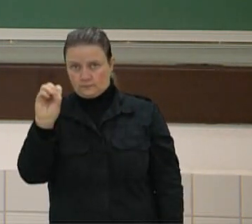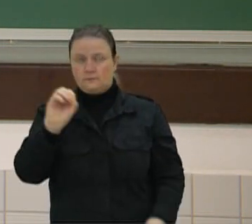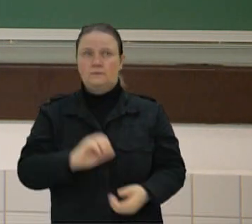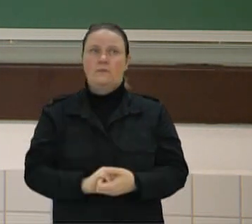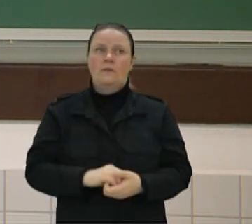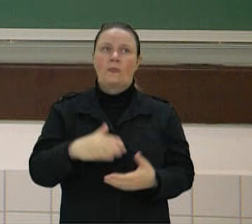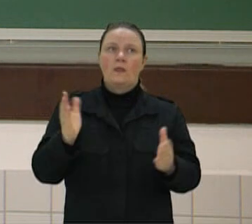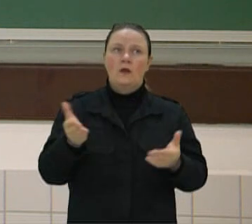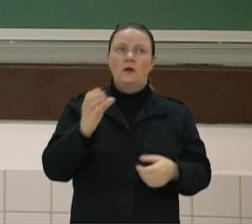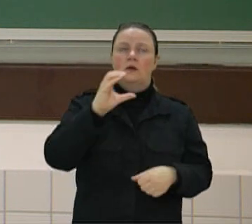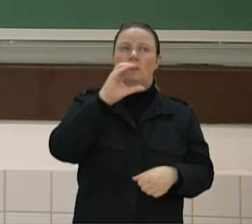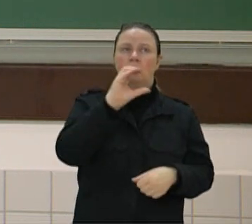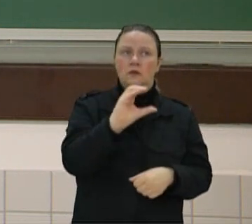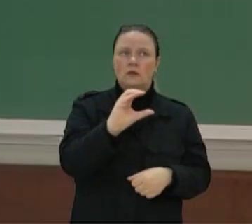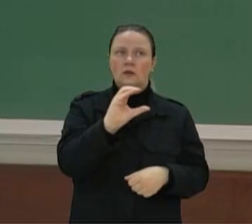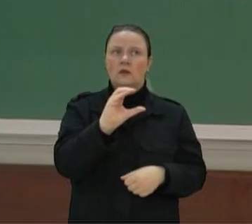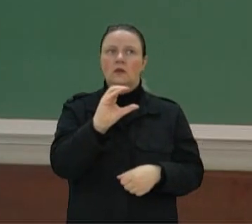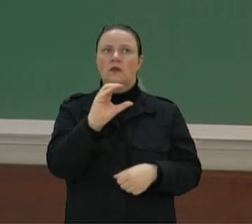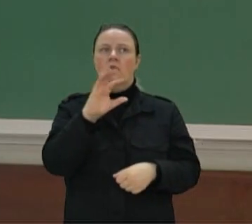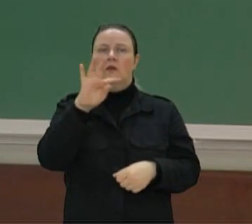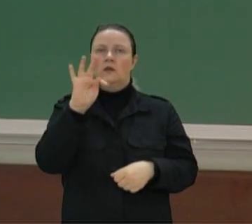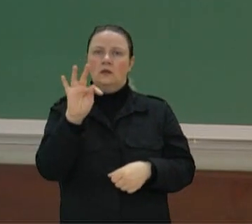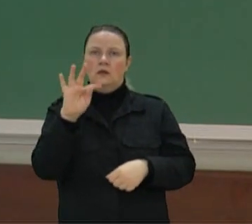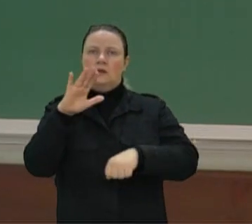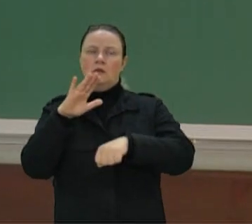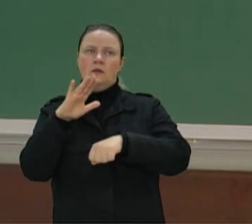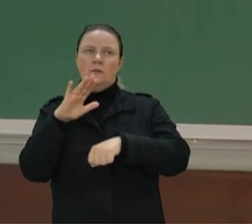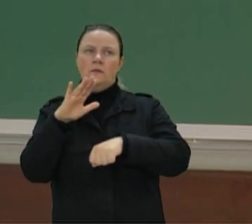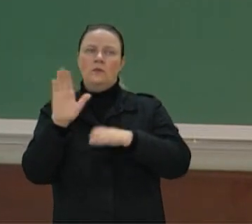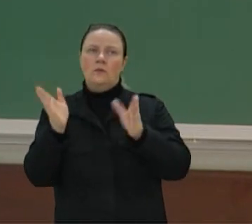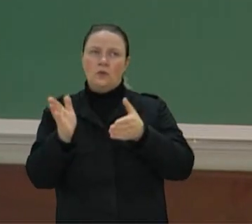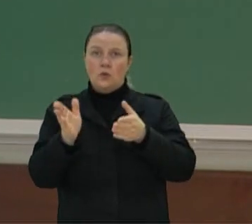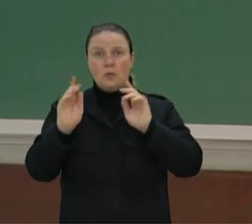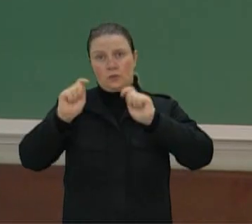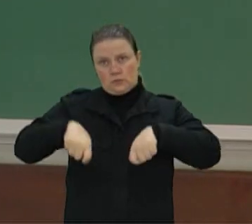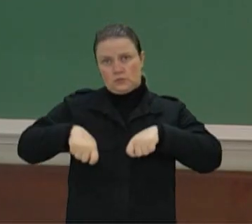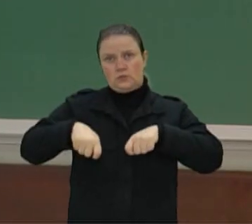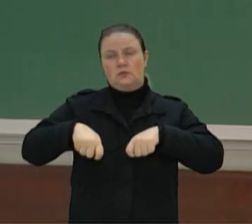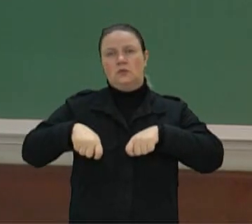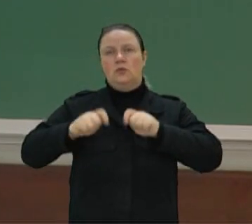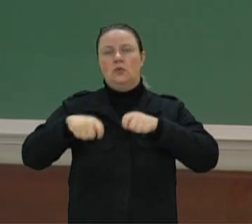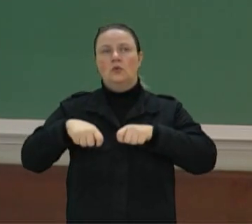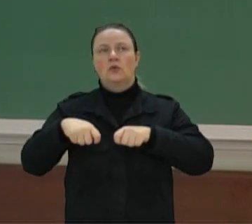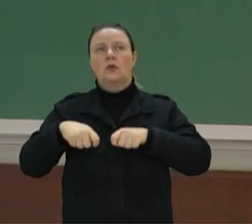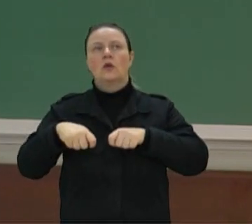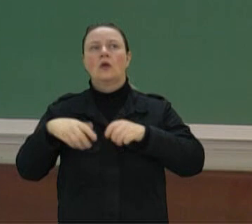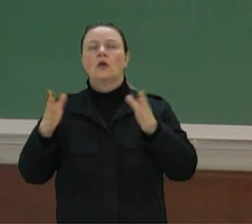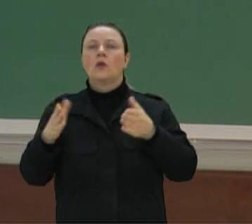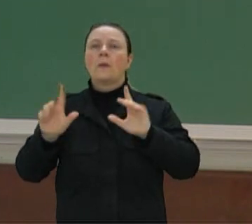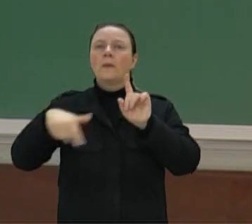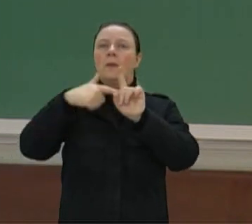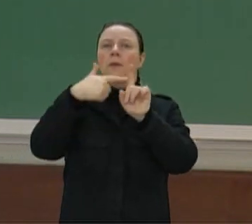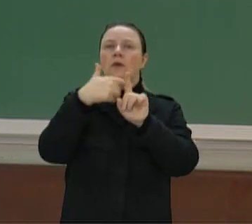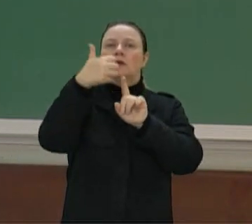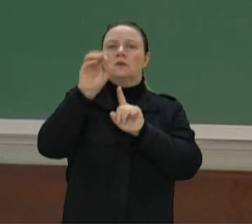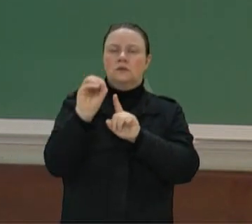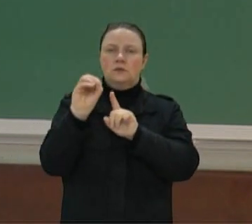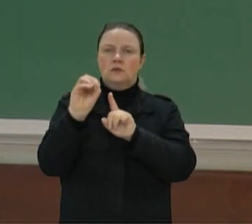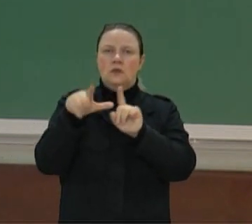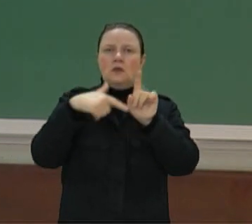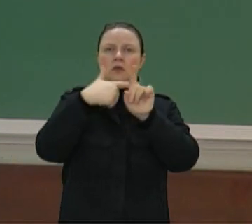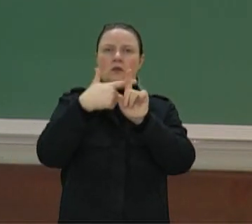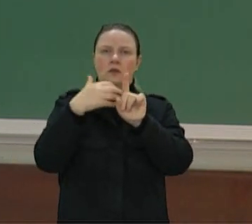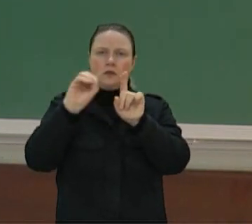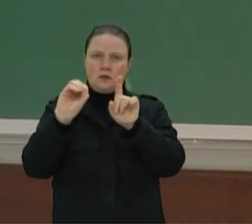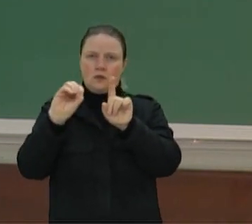capital vezes taxa vezes tempo. Só que aqui é o segundo mês, eu poderia colocar 2, não tem problema. Mais 10, então 10 mais 10